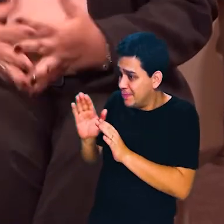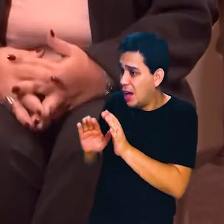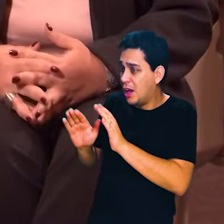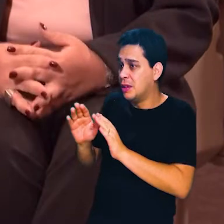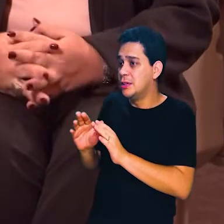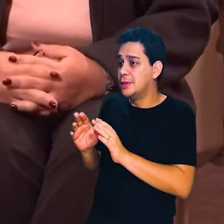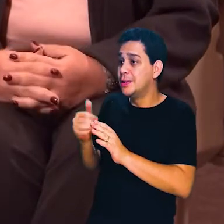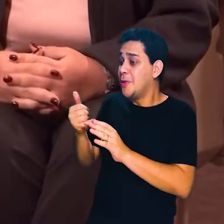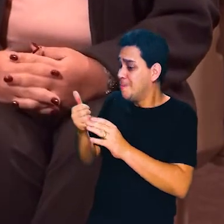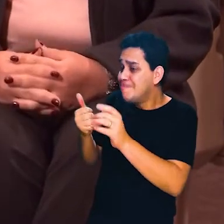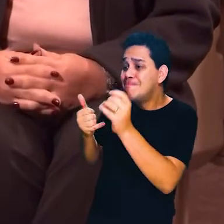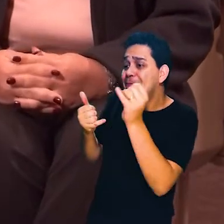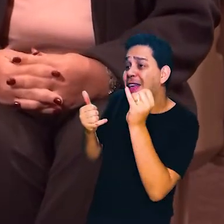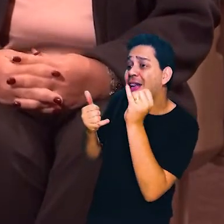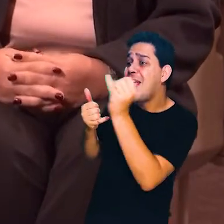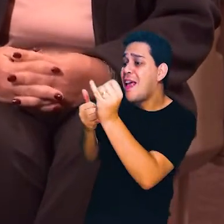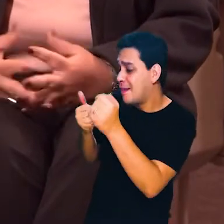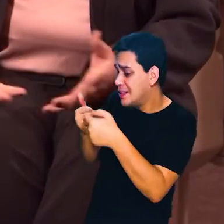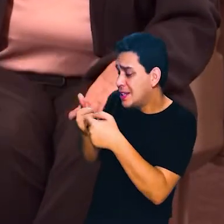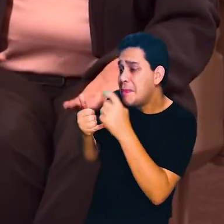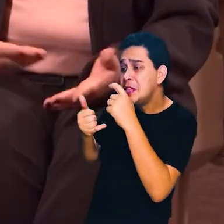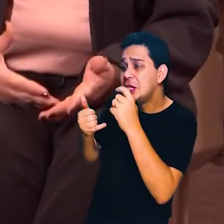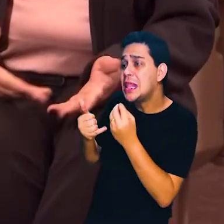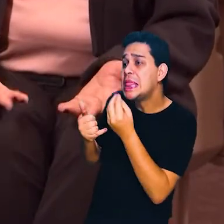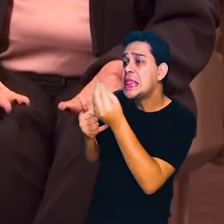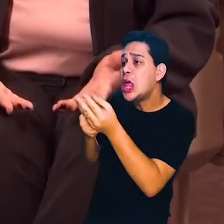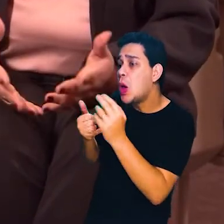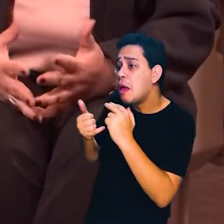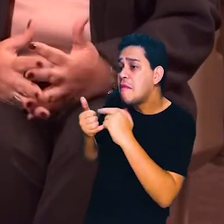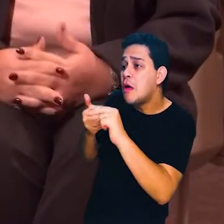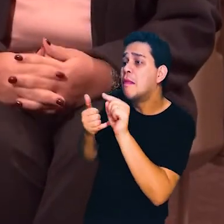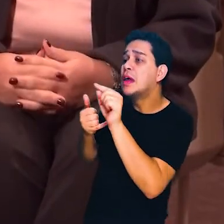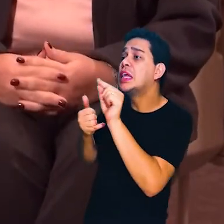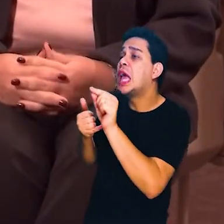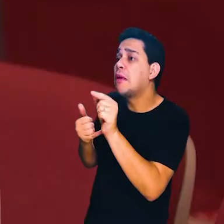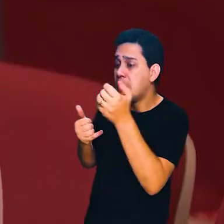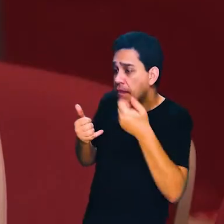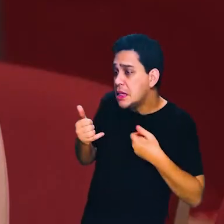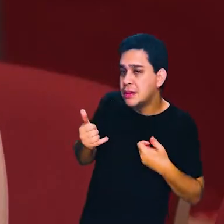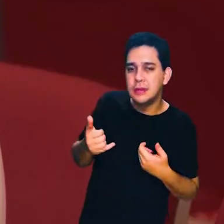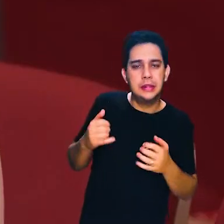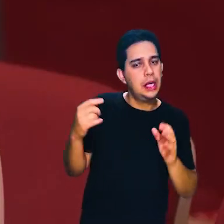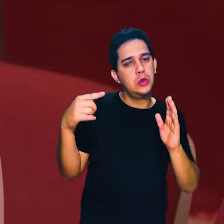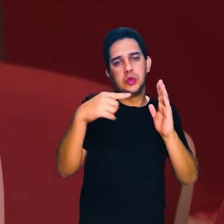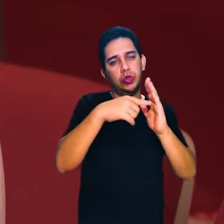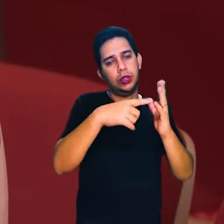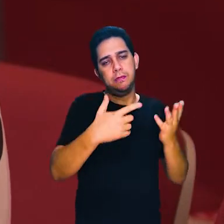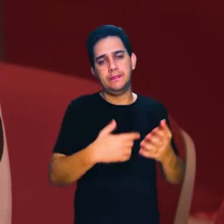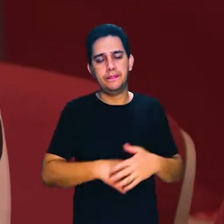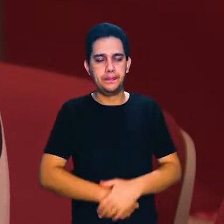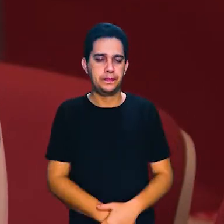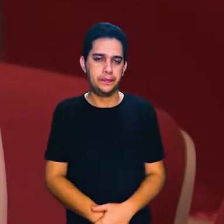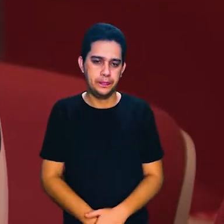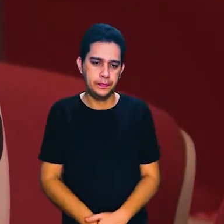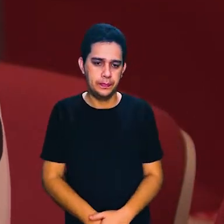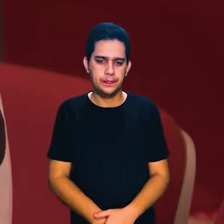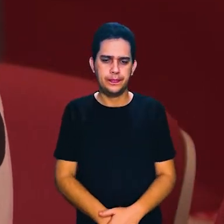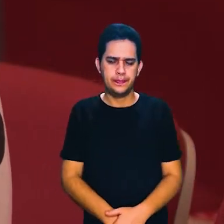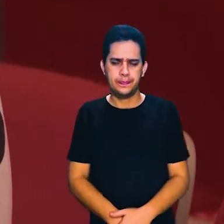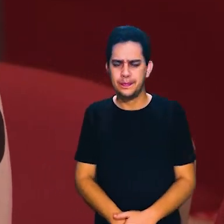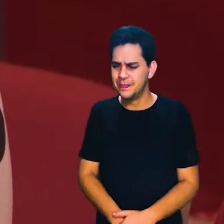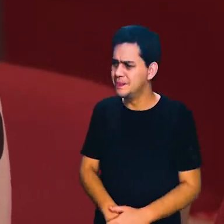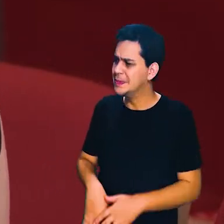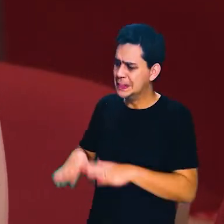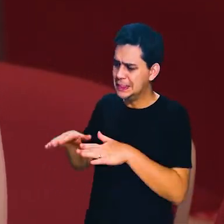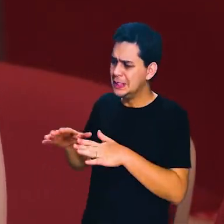tem argumentos, que tem fatos científicos demonstrando que aquilo não é verdadeiro. Doutora, e por que tendemos a acreditar em diversas